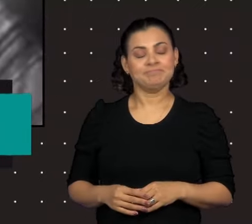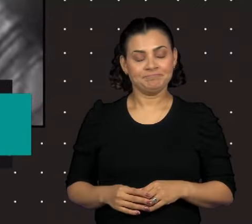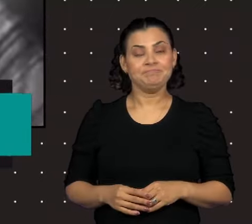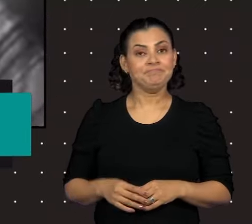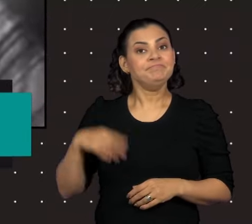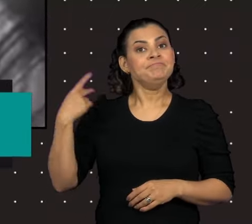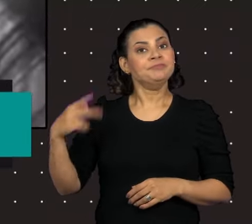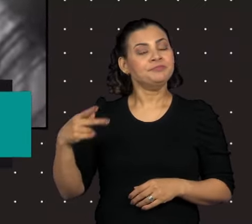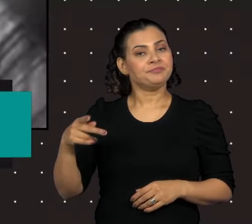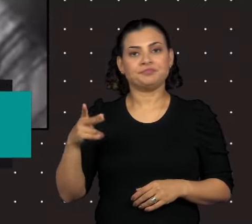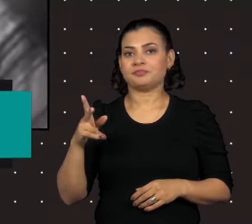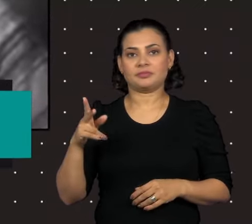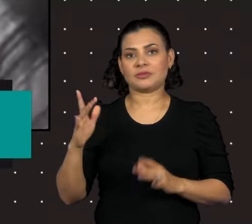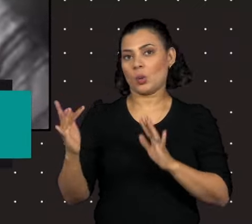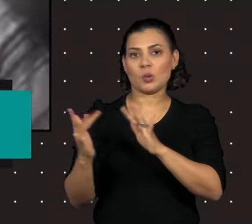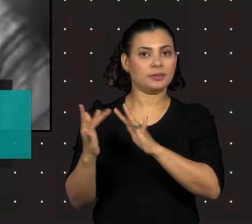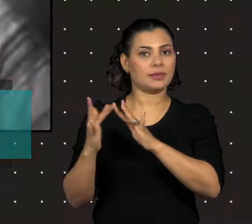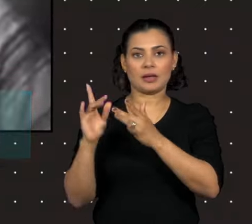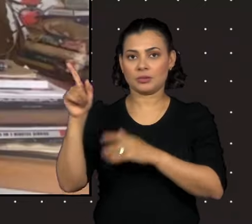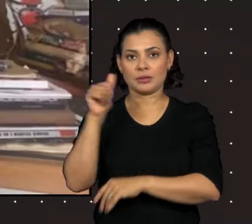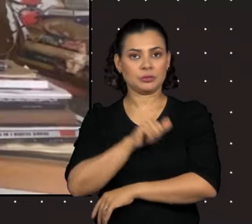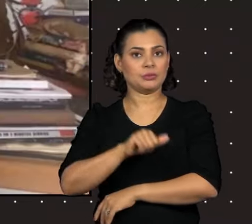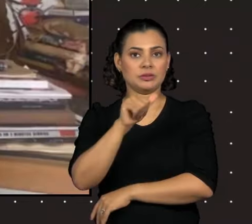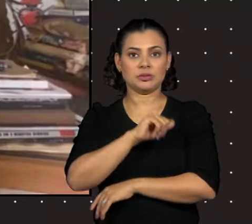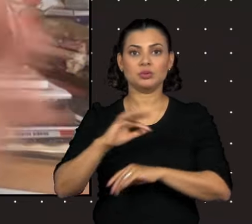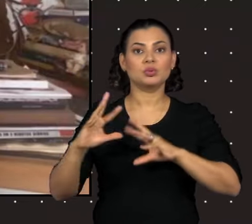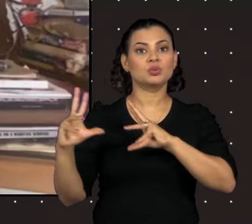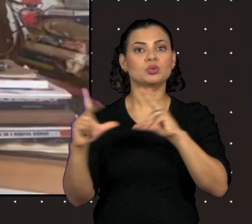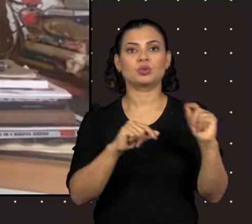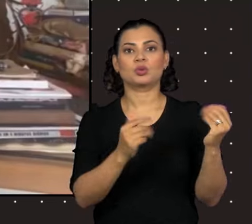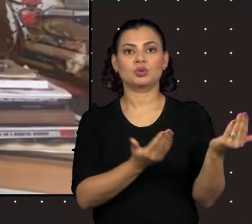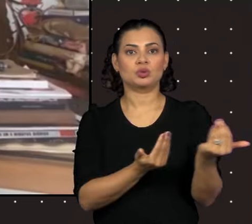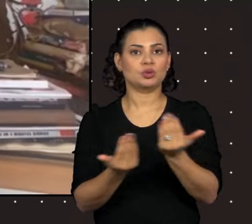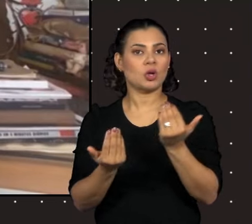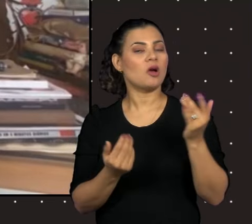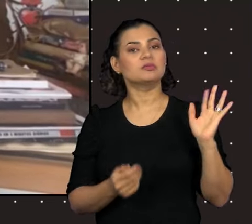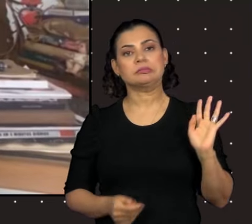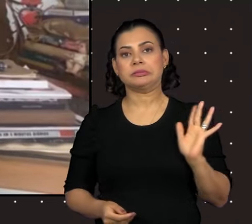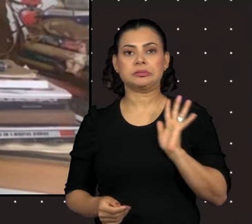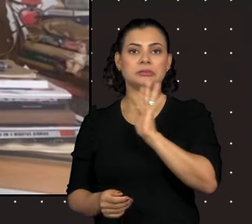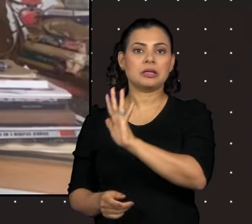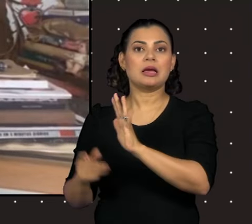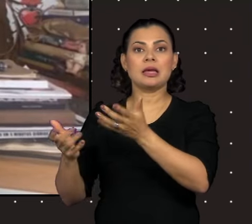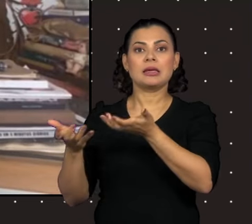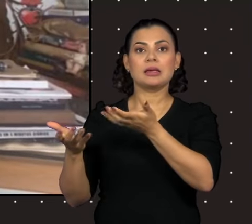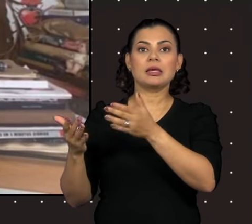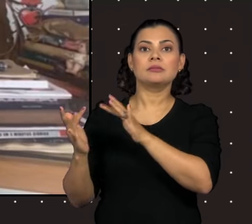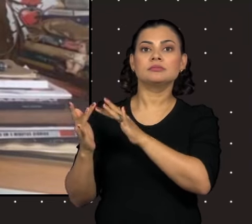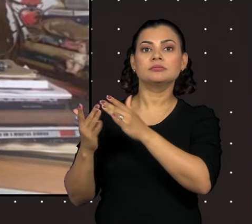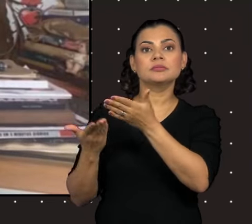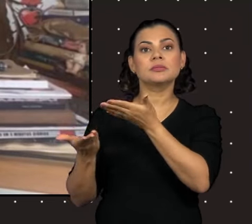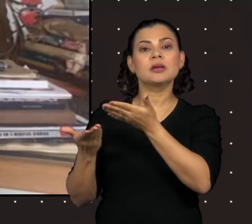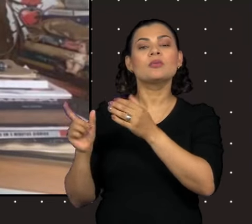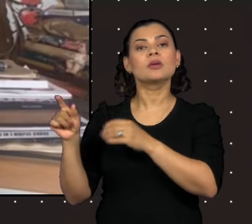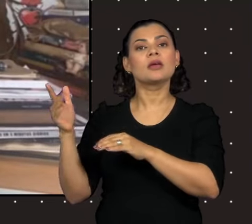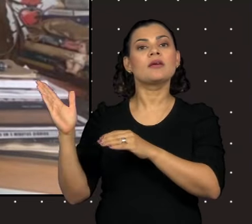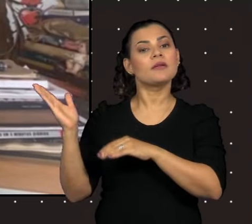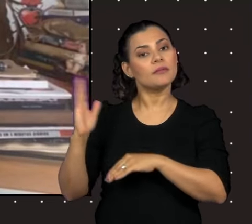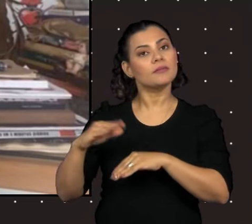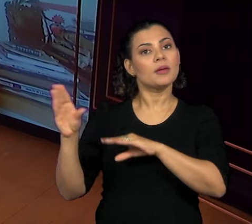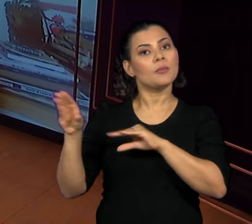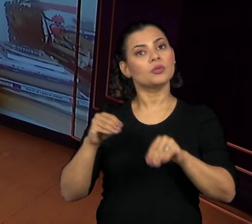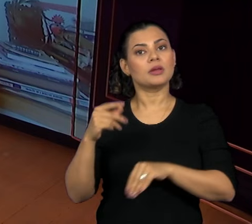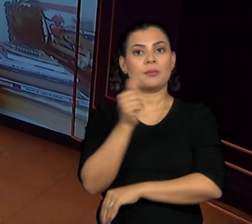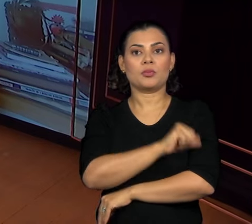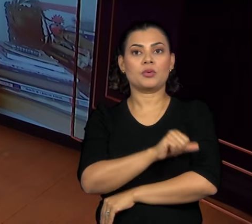ele era o point, era o contato no Rio de Janeiro para todos os jovens nordestinos que estavam querendo vir para o Rio para